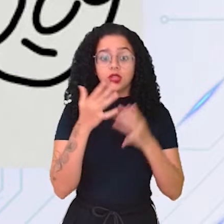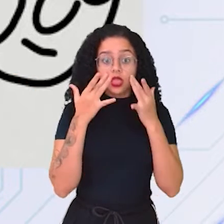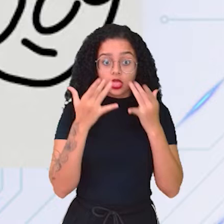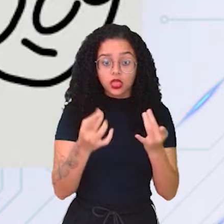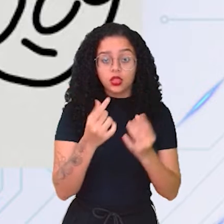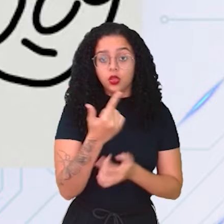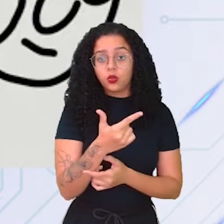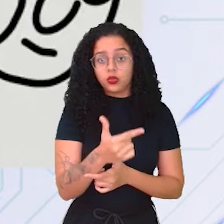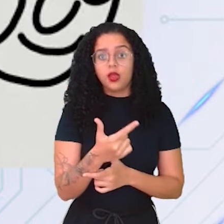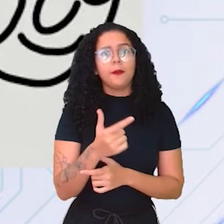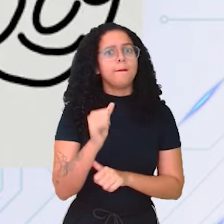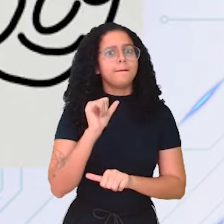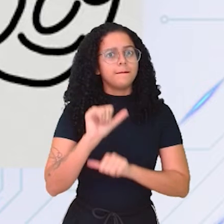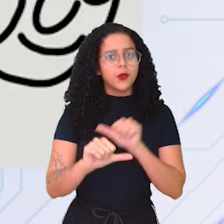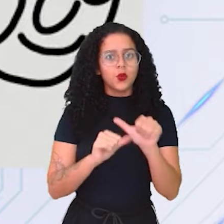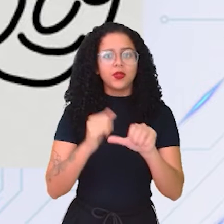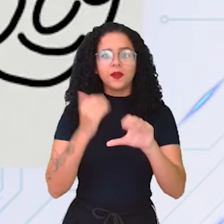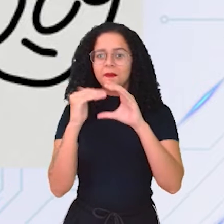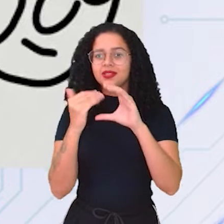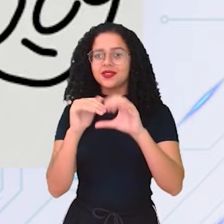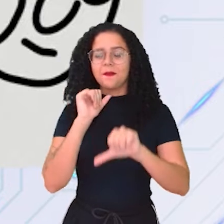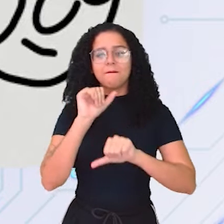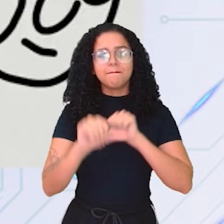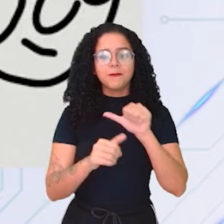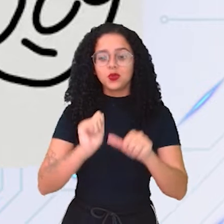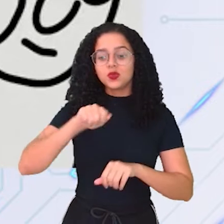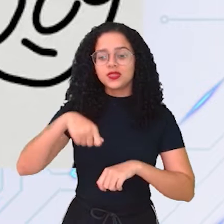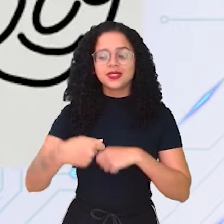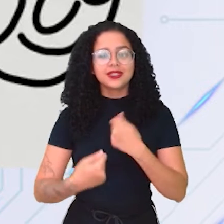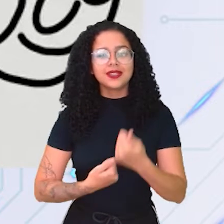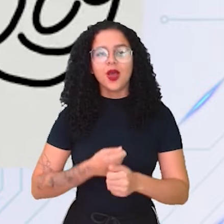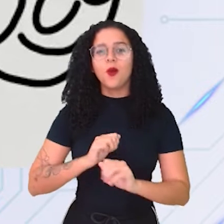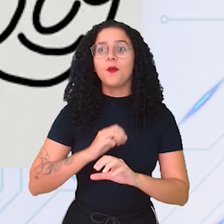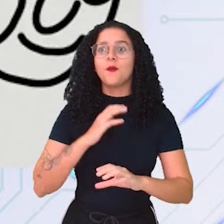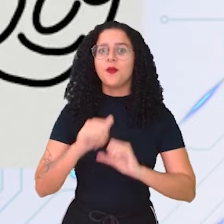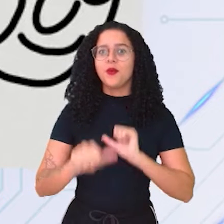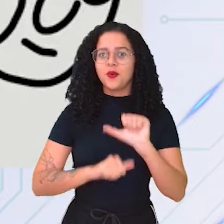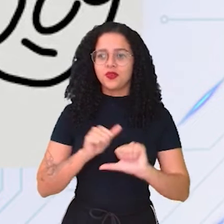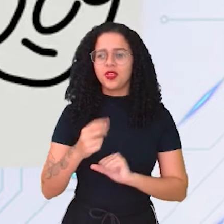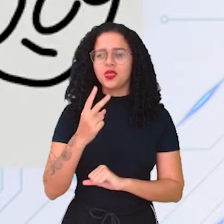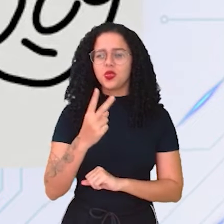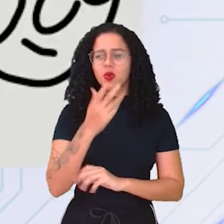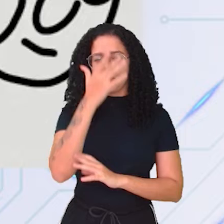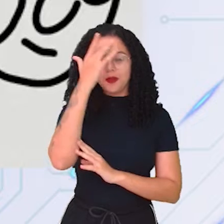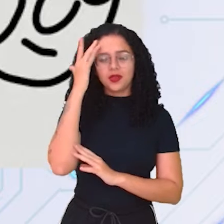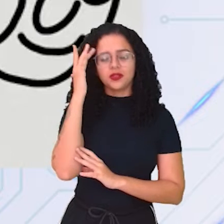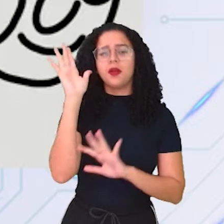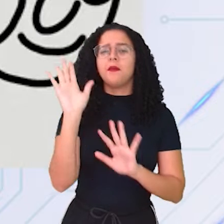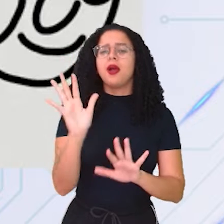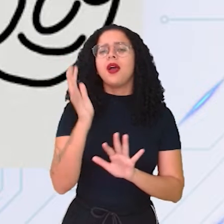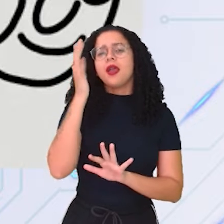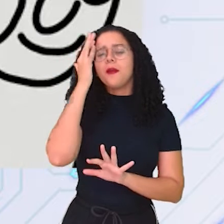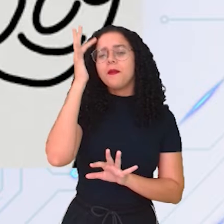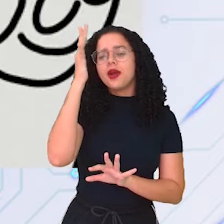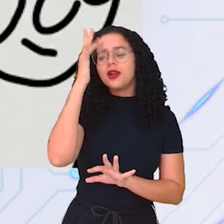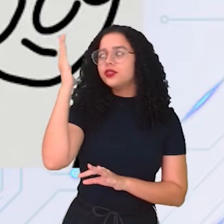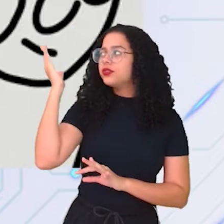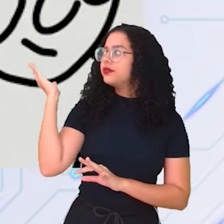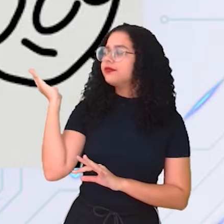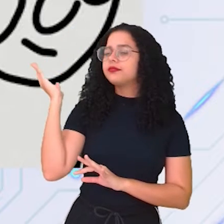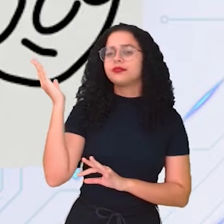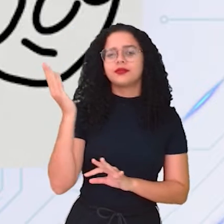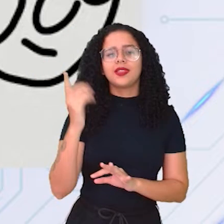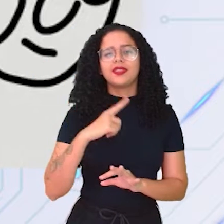muda, não é? A gente pode aí, essa brincadeira aí tá com duas pessoas, mas imagine que você tá aí com várias